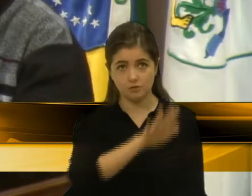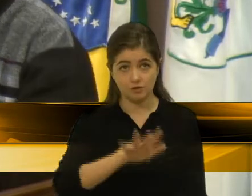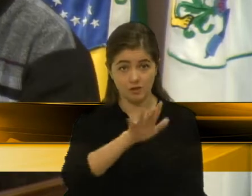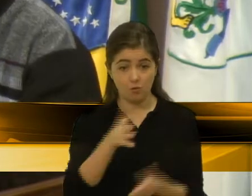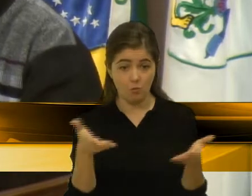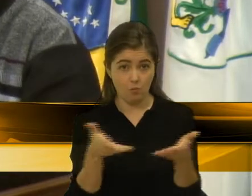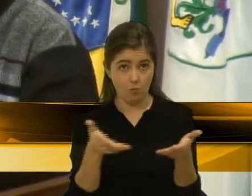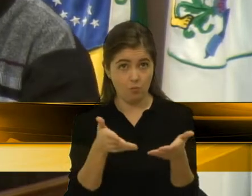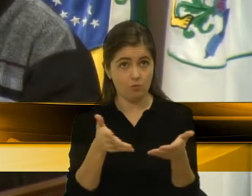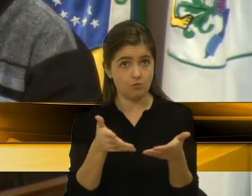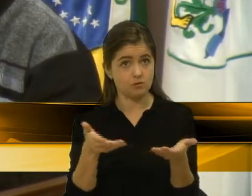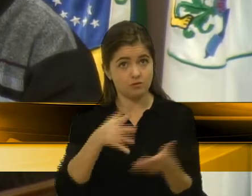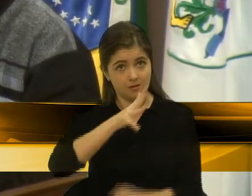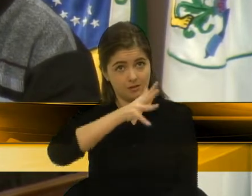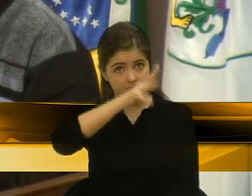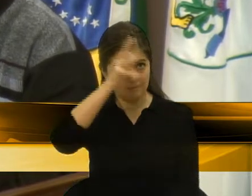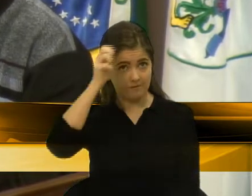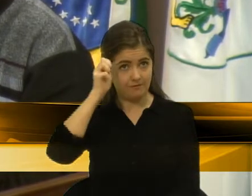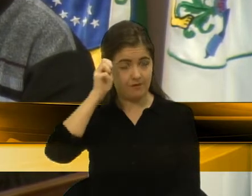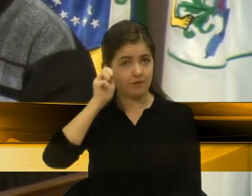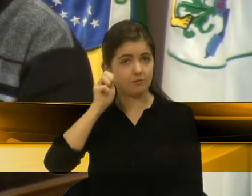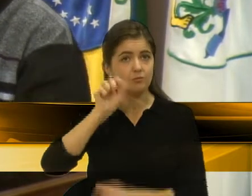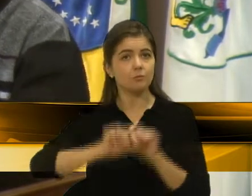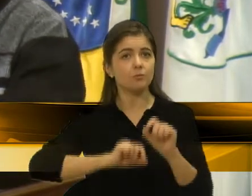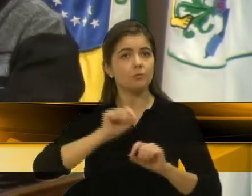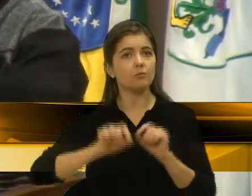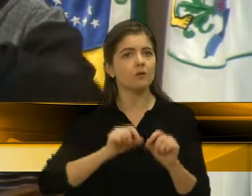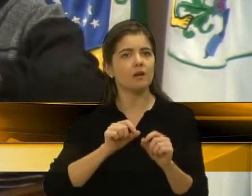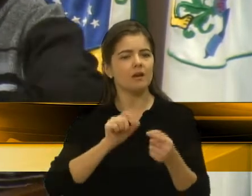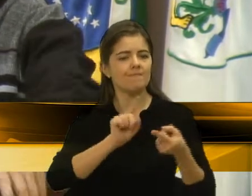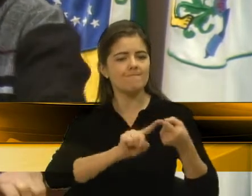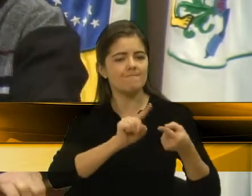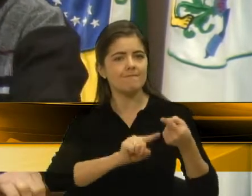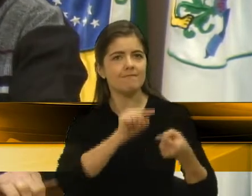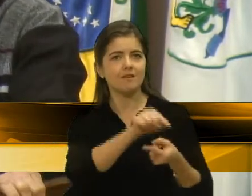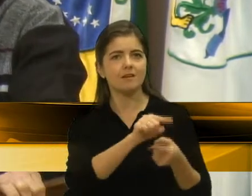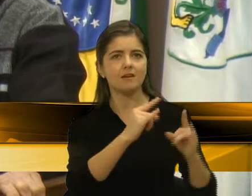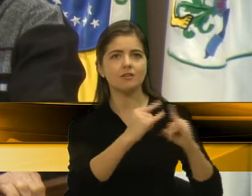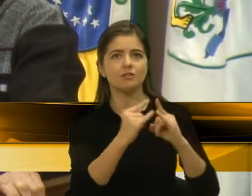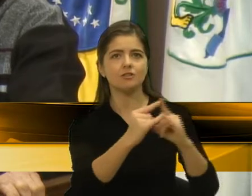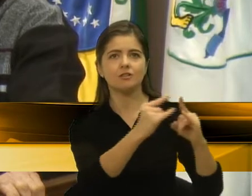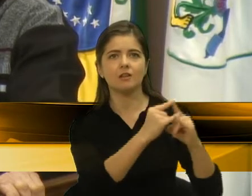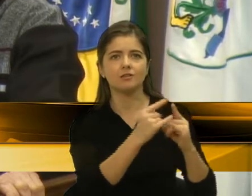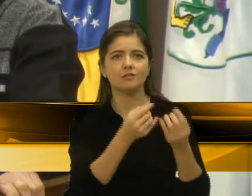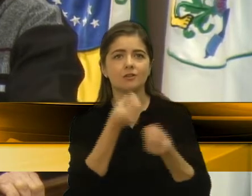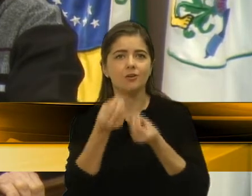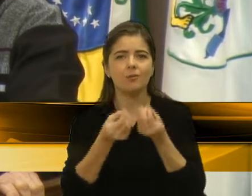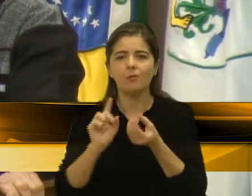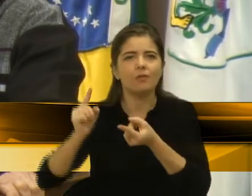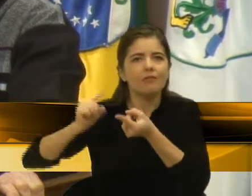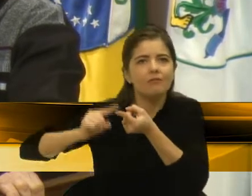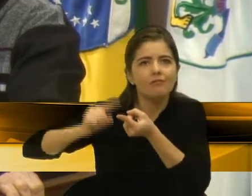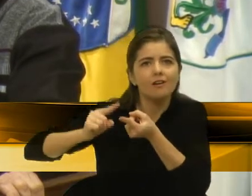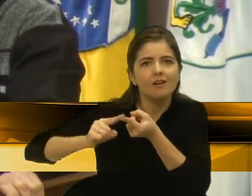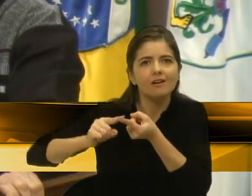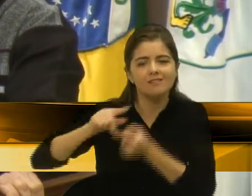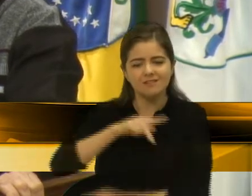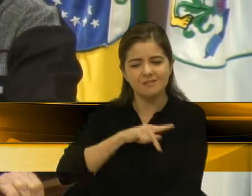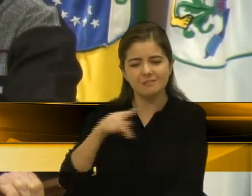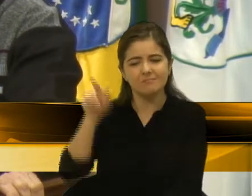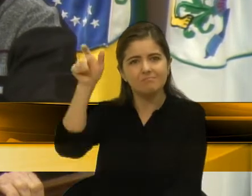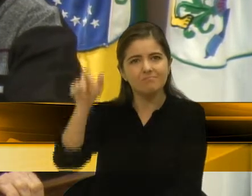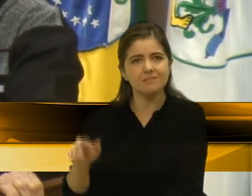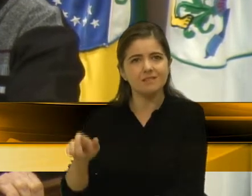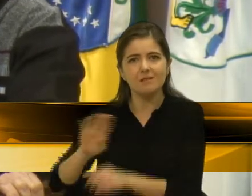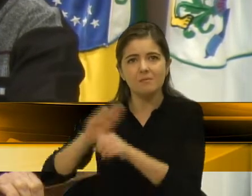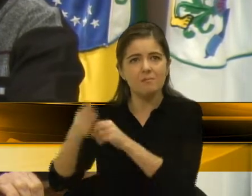vinga com o poder na mão dessas 3 entidades, como que ele não vai se vingar de um mero presidente de bairro? Como que ele não vai se